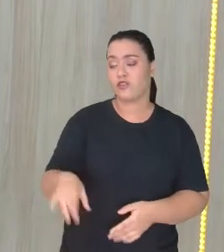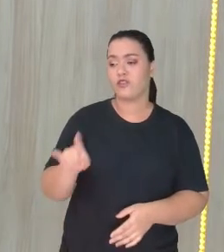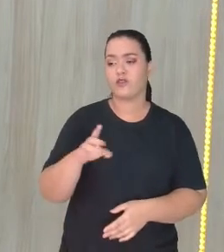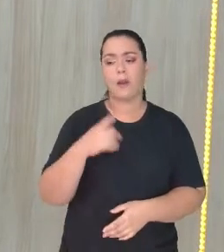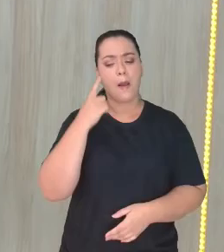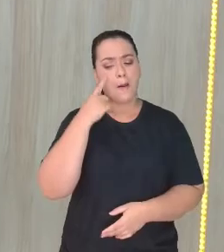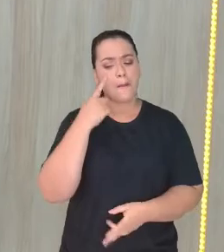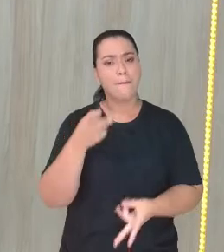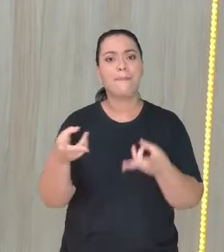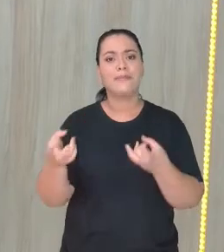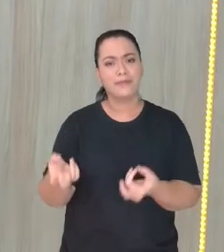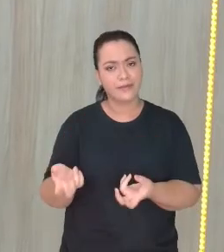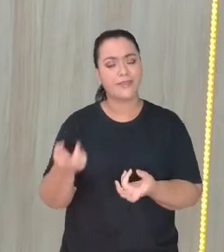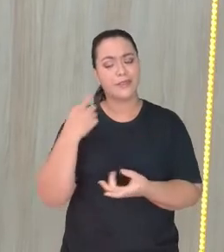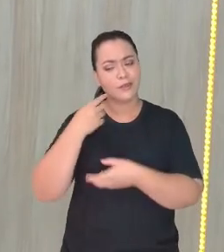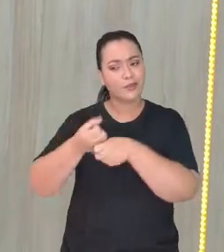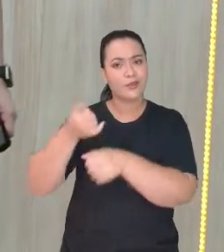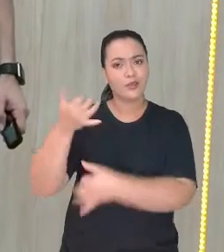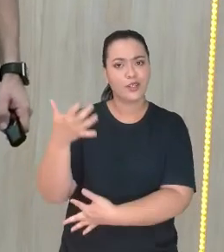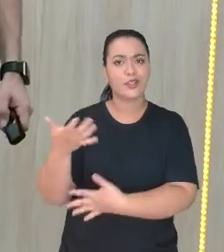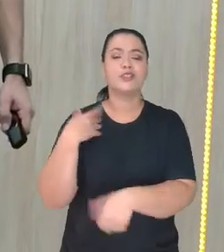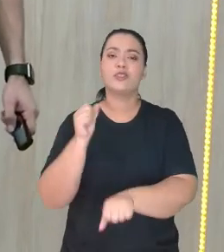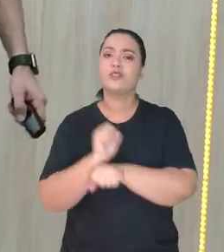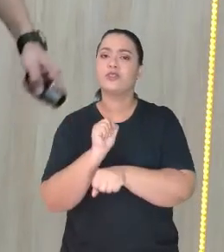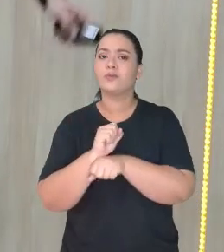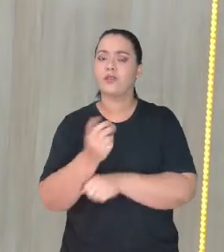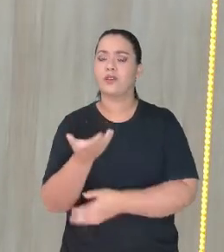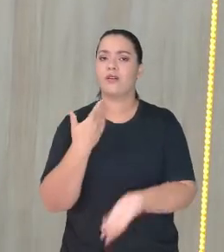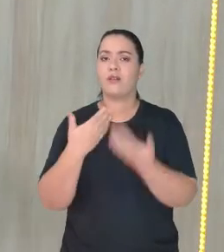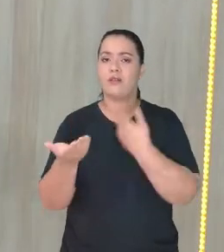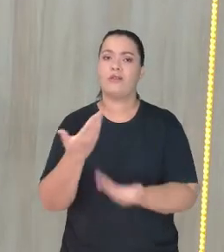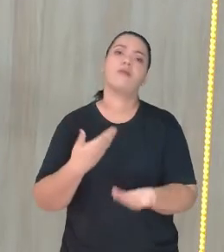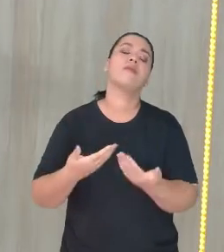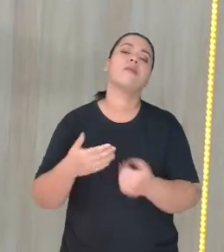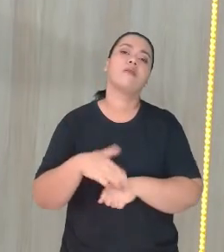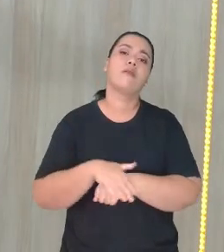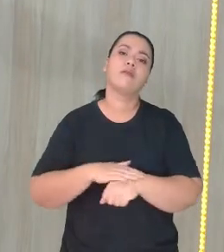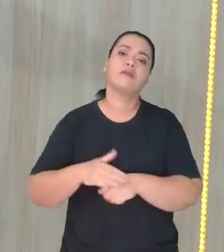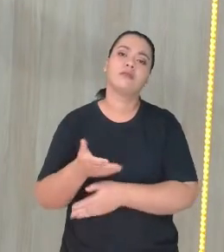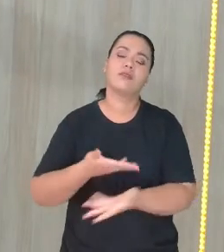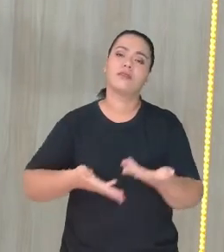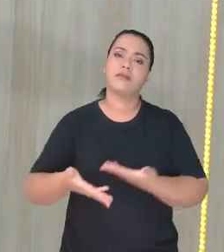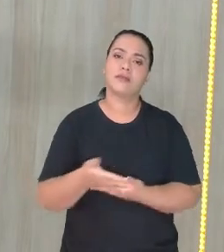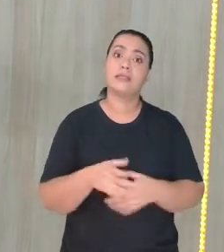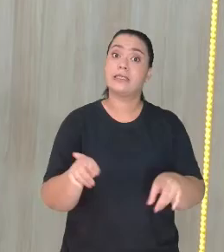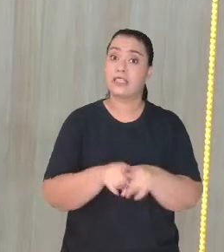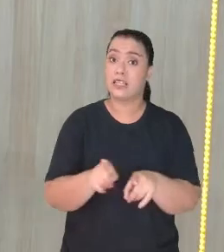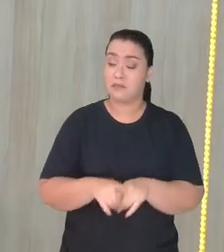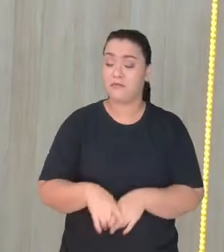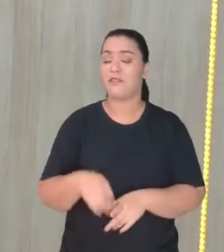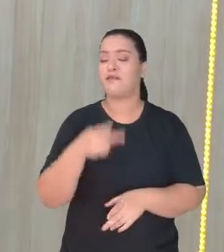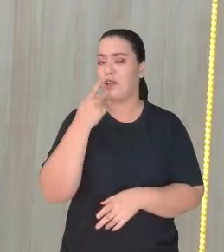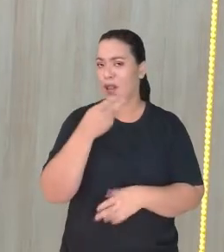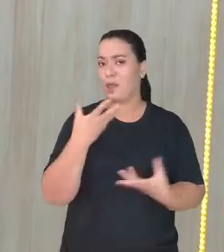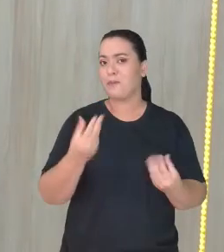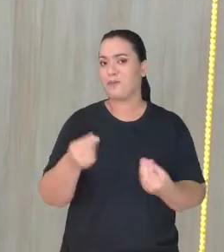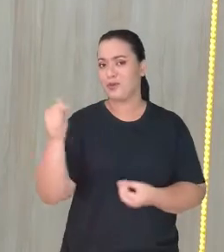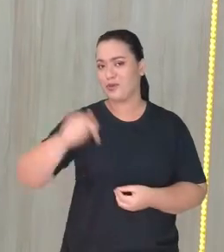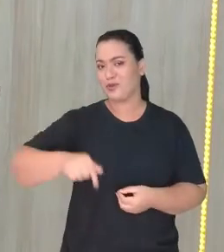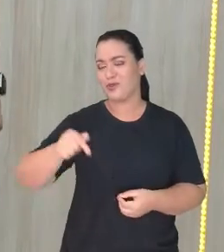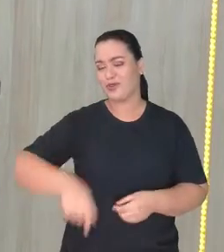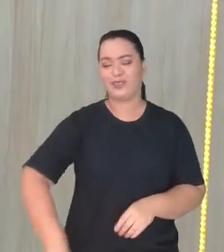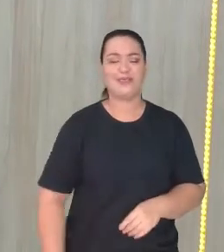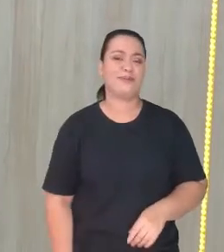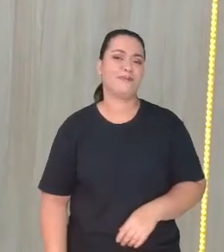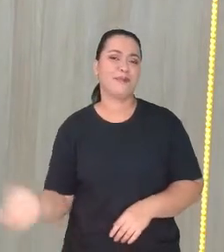aqui no chat e também vai falar muito na aula de hoje, viu? Vai falar muito na aula de hoje. Então